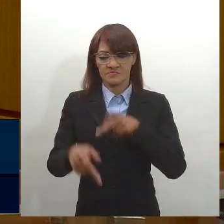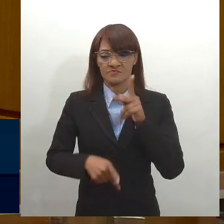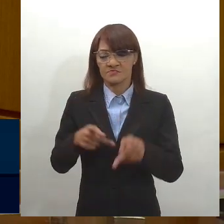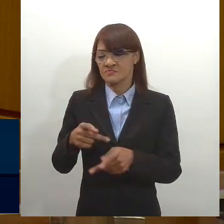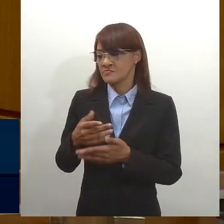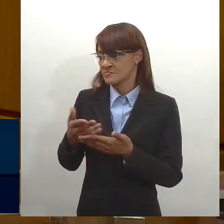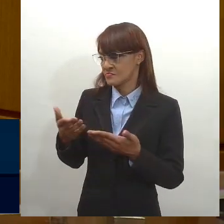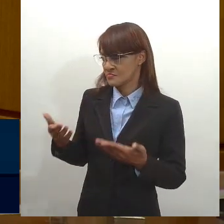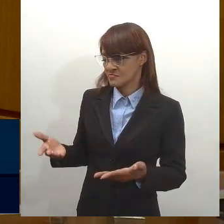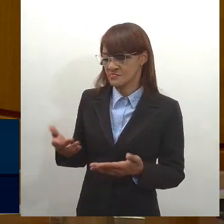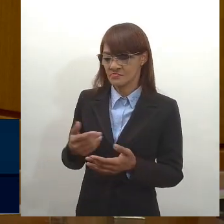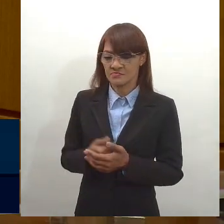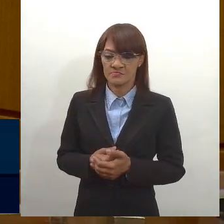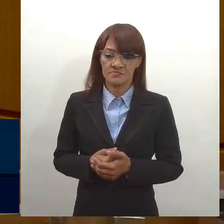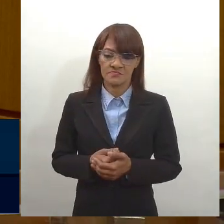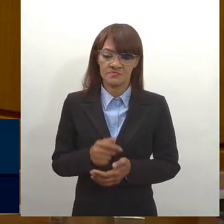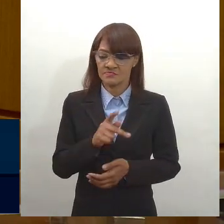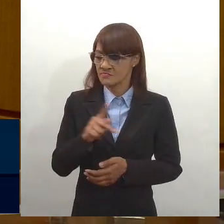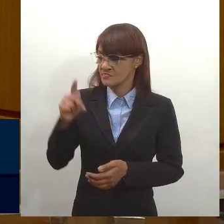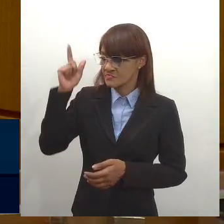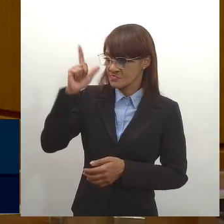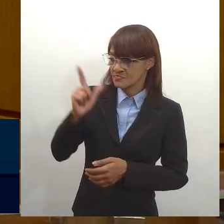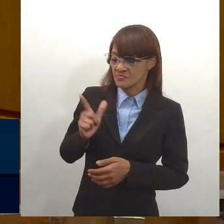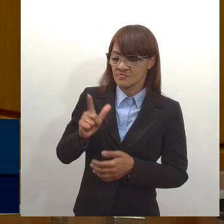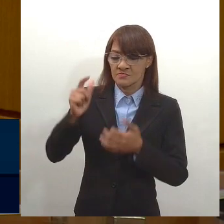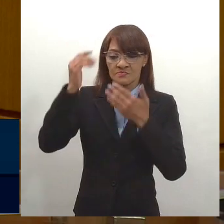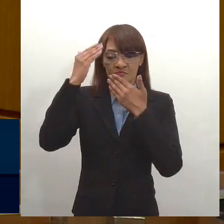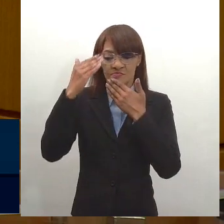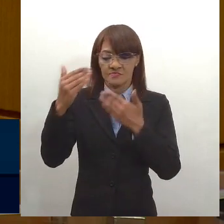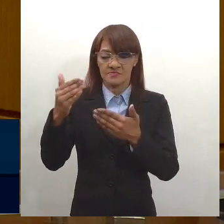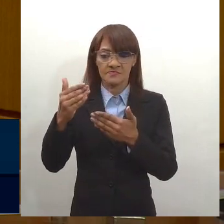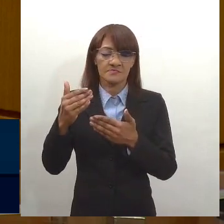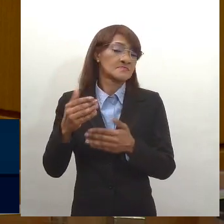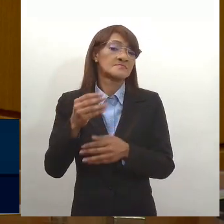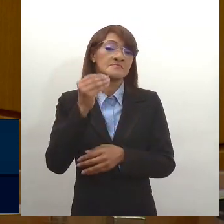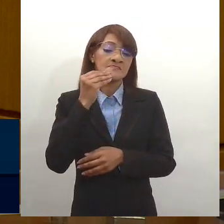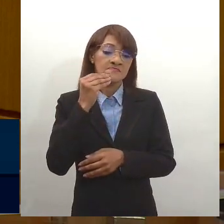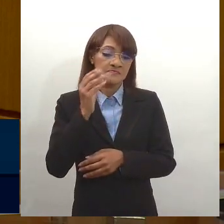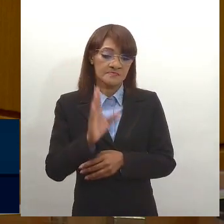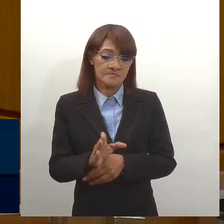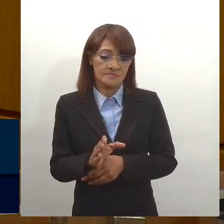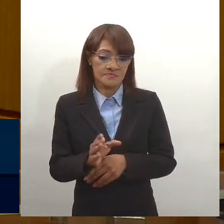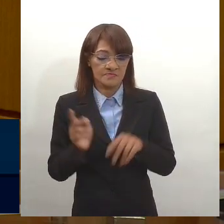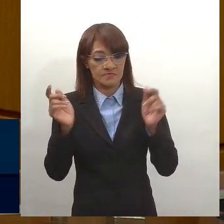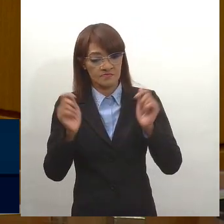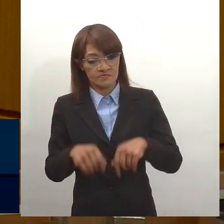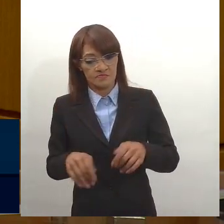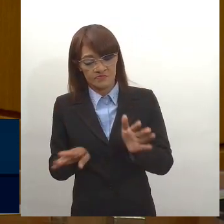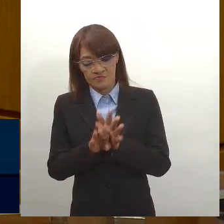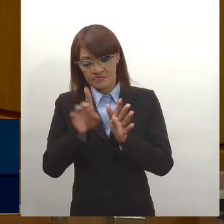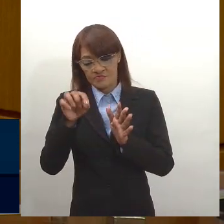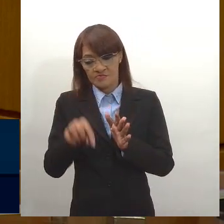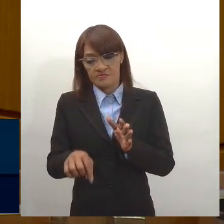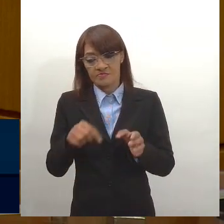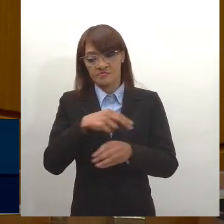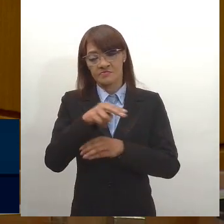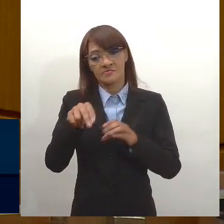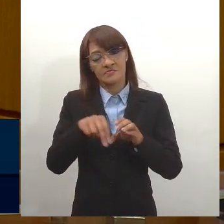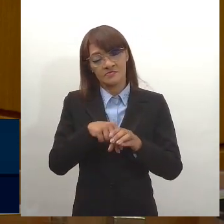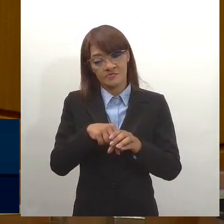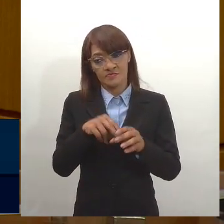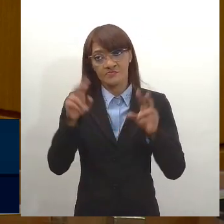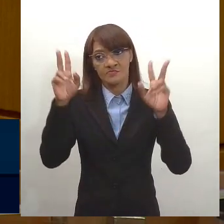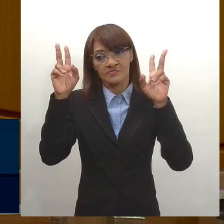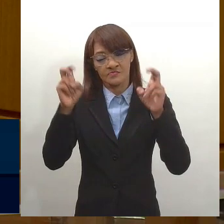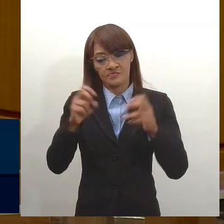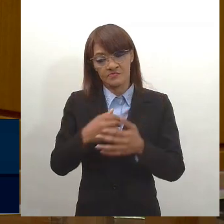Lidiane, eu agradeço a oportunidade de poder vir a esta tribuna para tratar de um assunto tão importante,